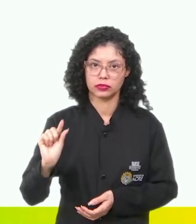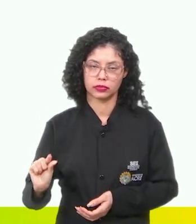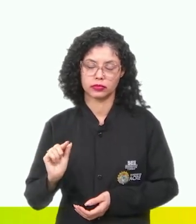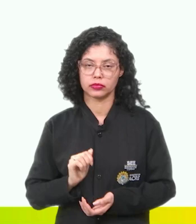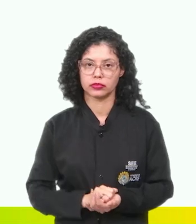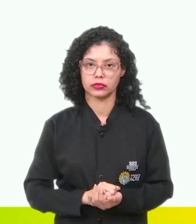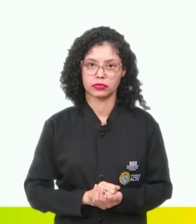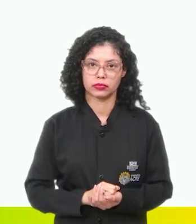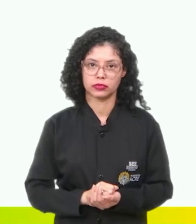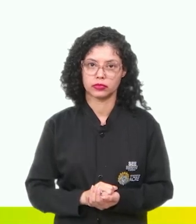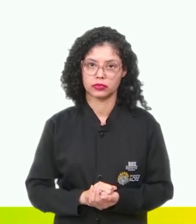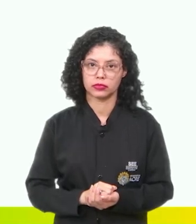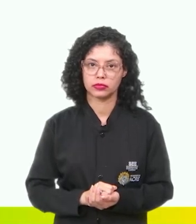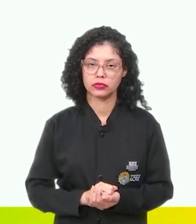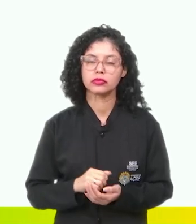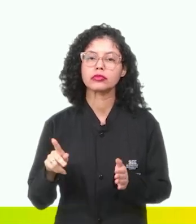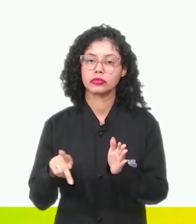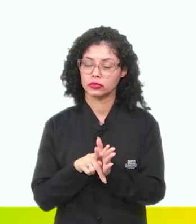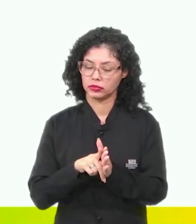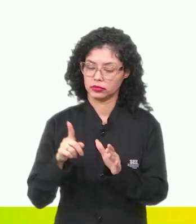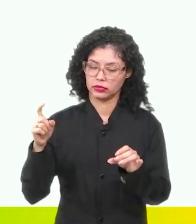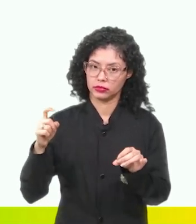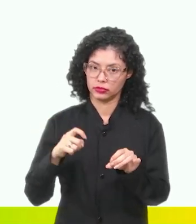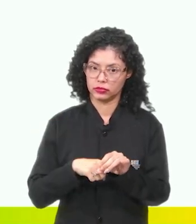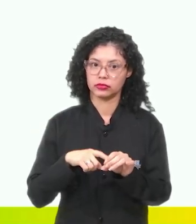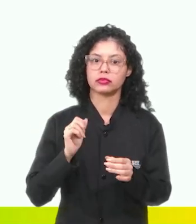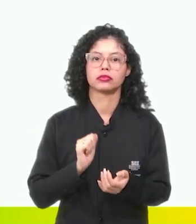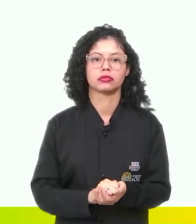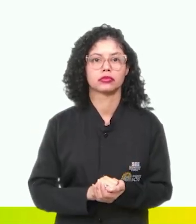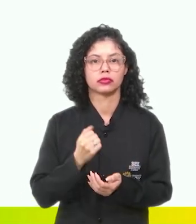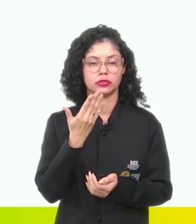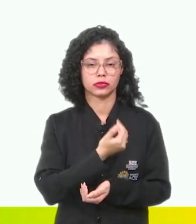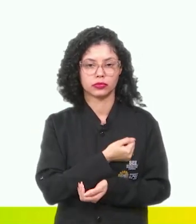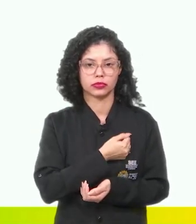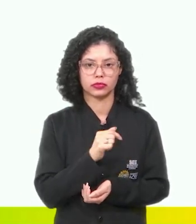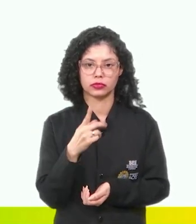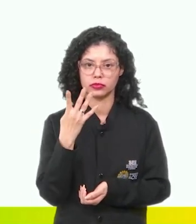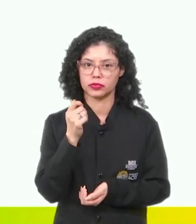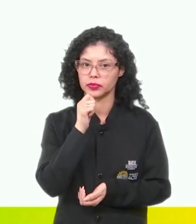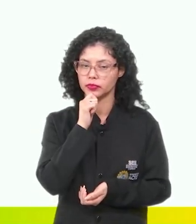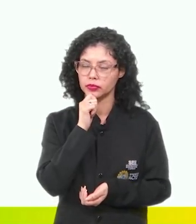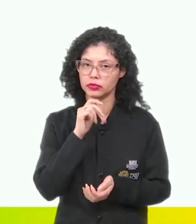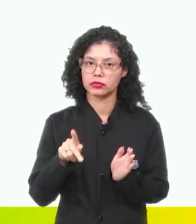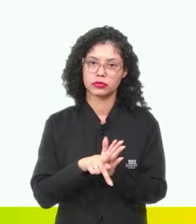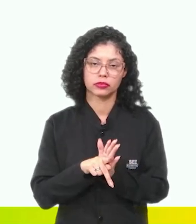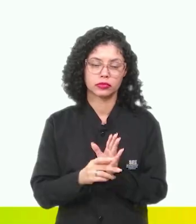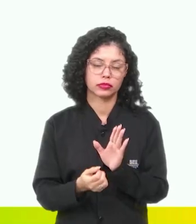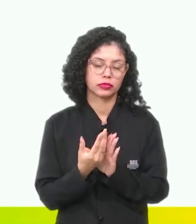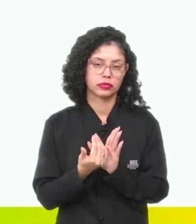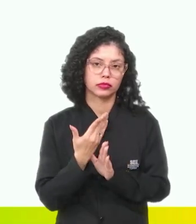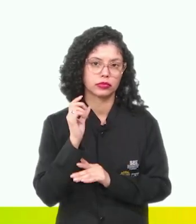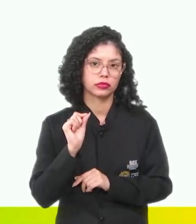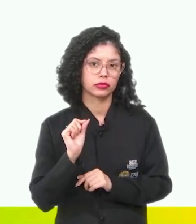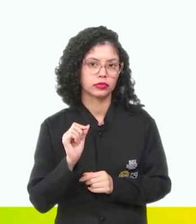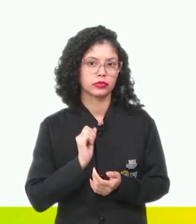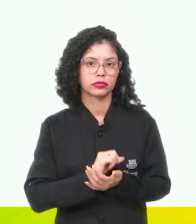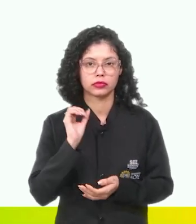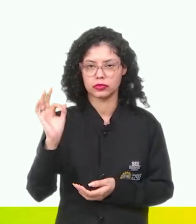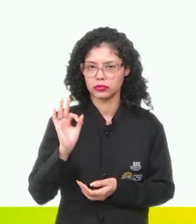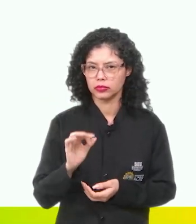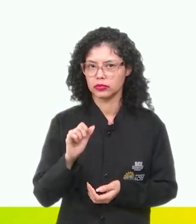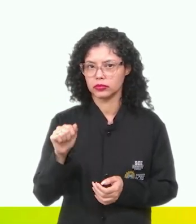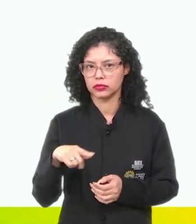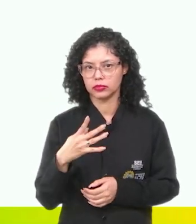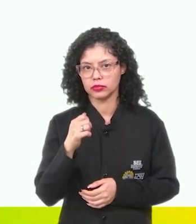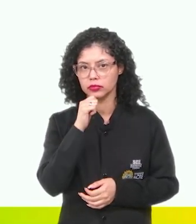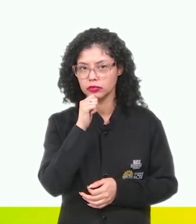for autofecundado, o número de gametas diferentes por ele produzidos e a proporção de indivíduos